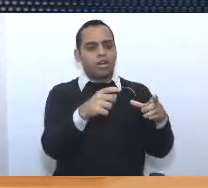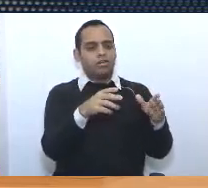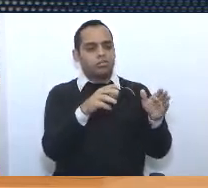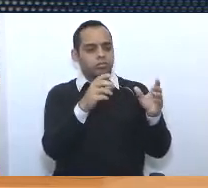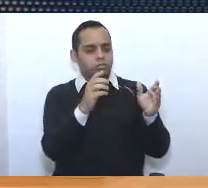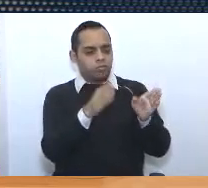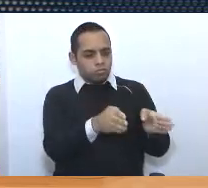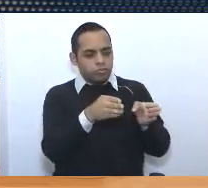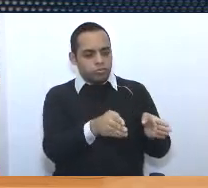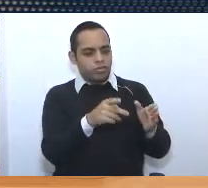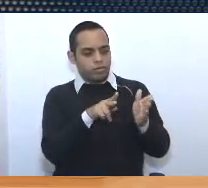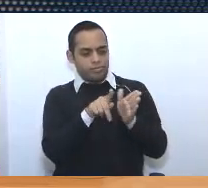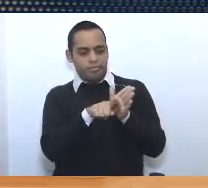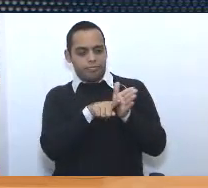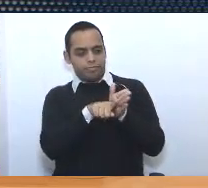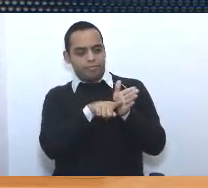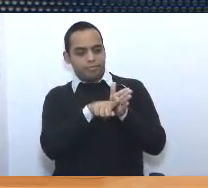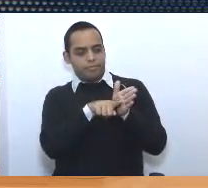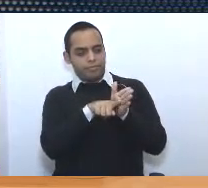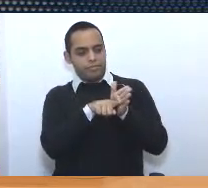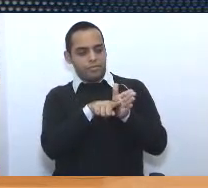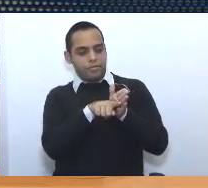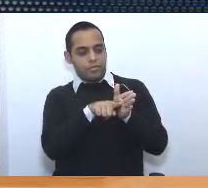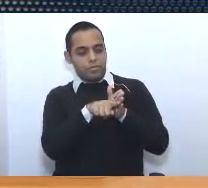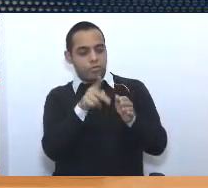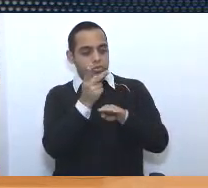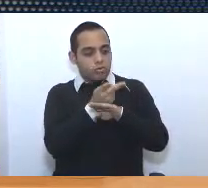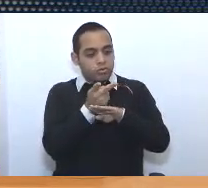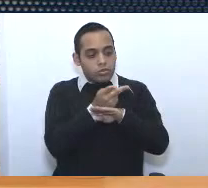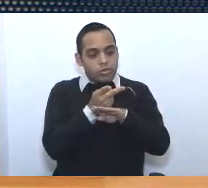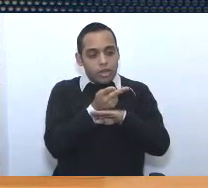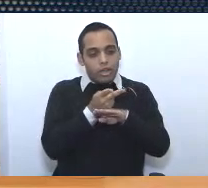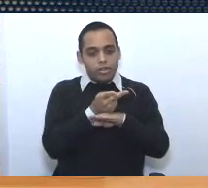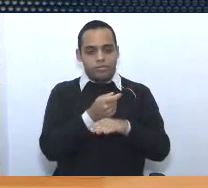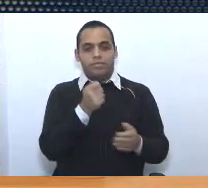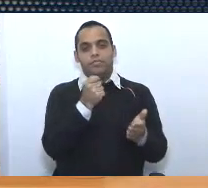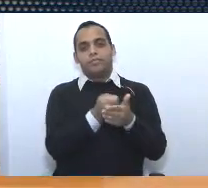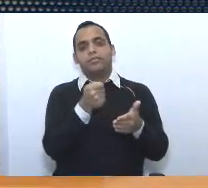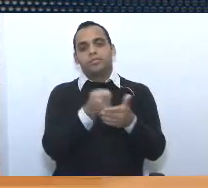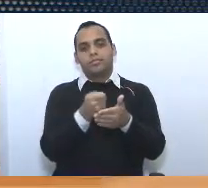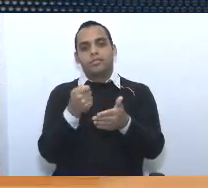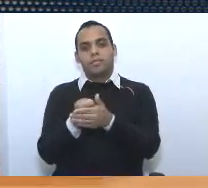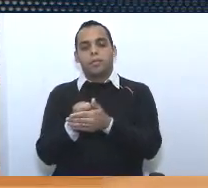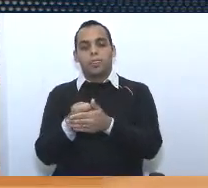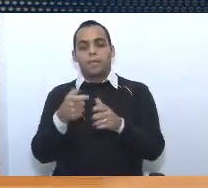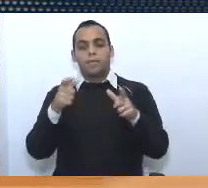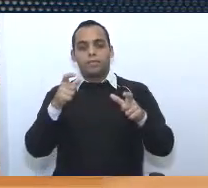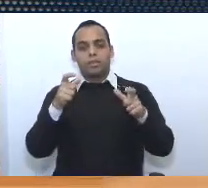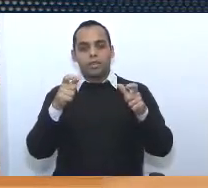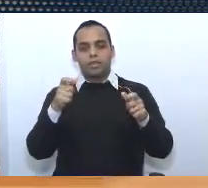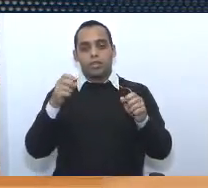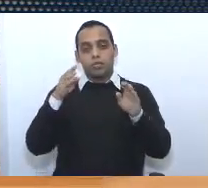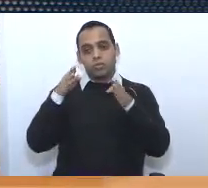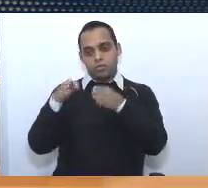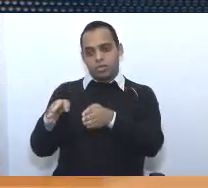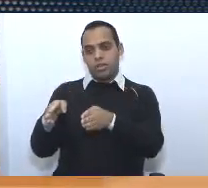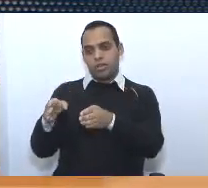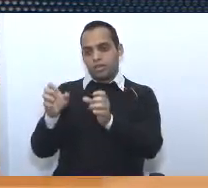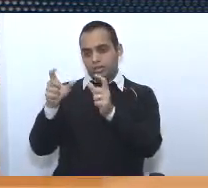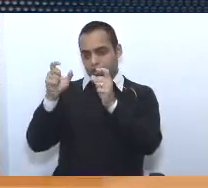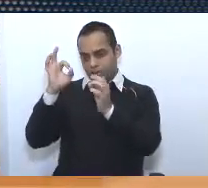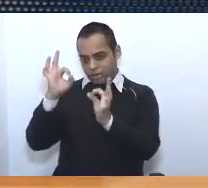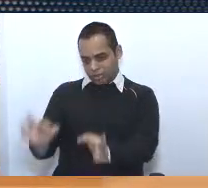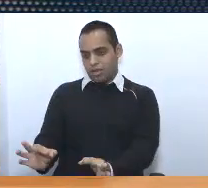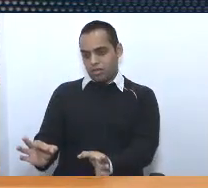devedores já foram executados, já existe a execução, e dentro da Secretaria de Assuntos Jurídicos criamos um núcleo especial só